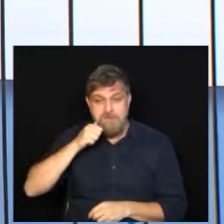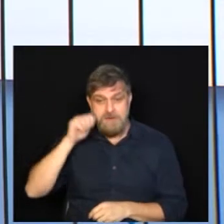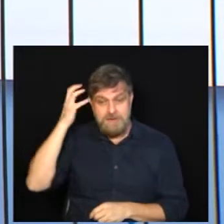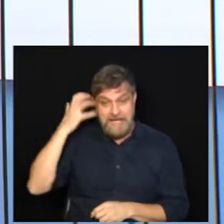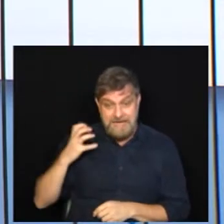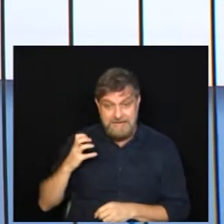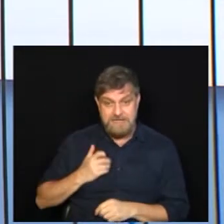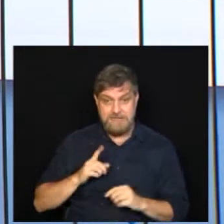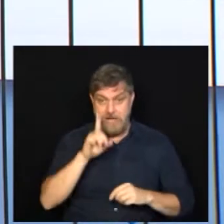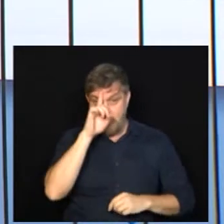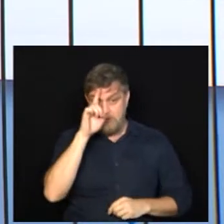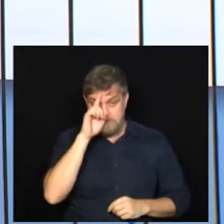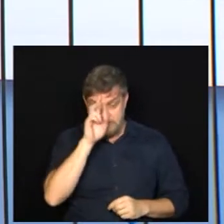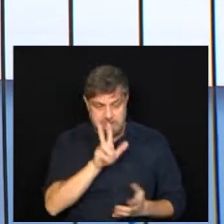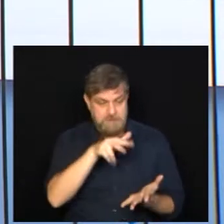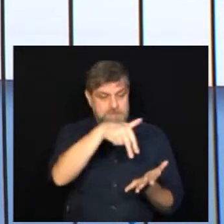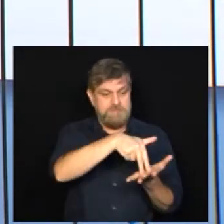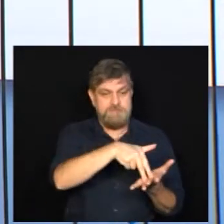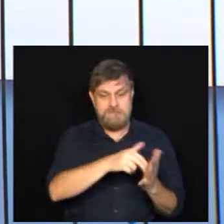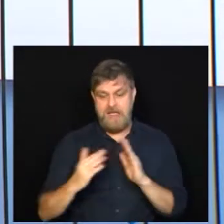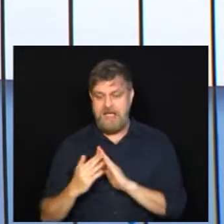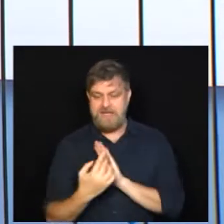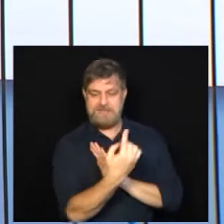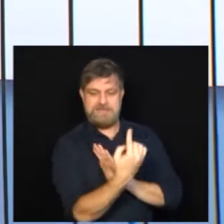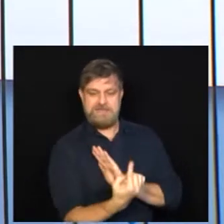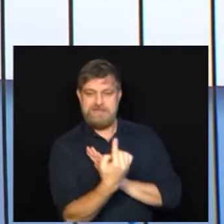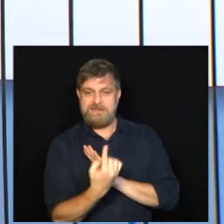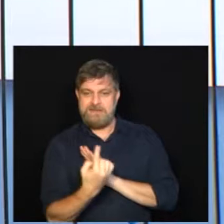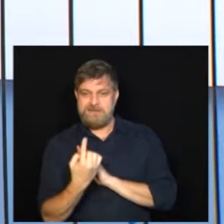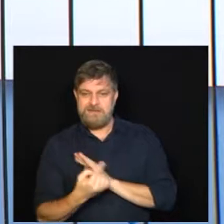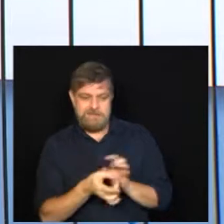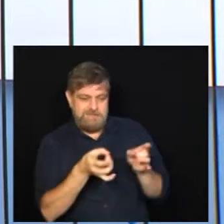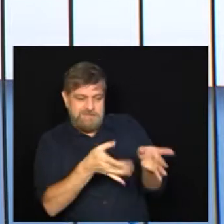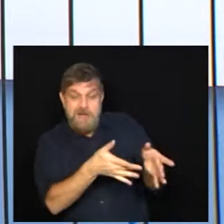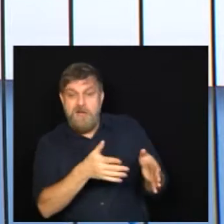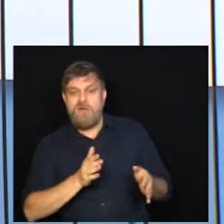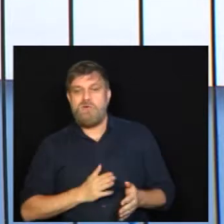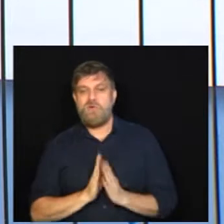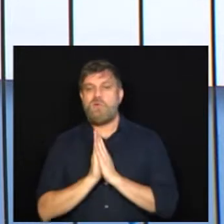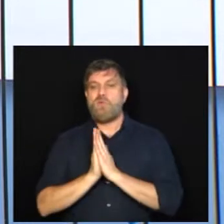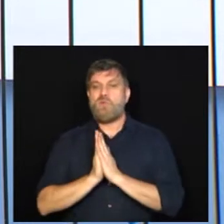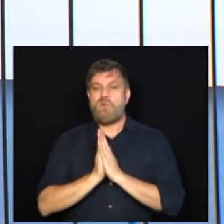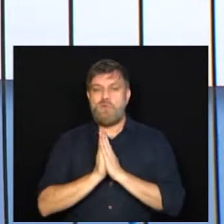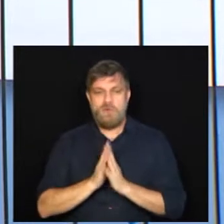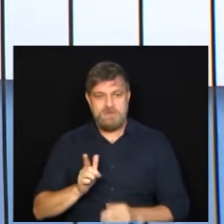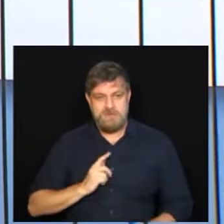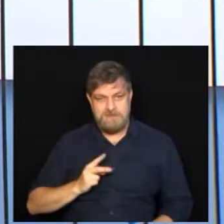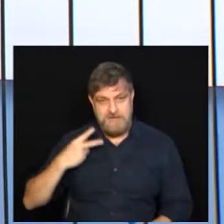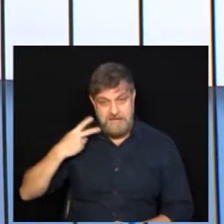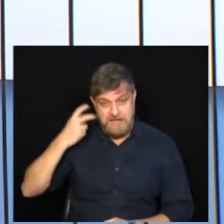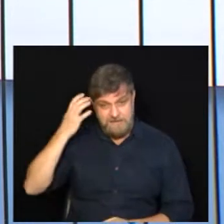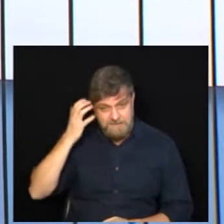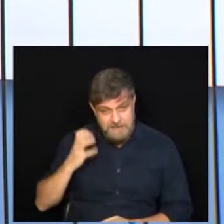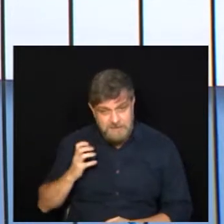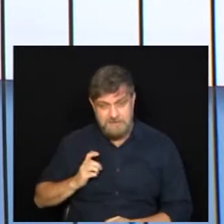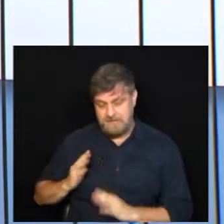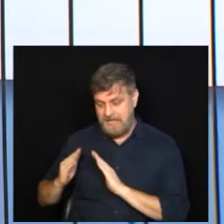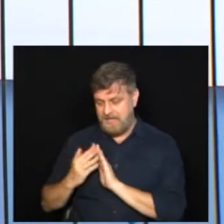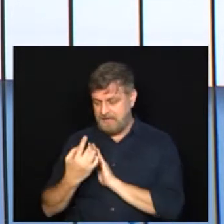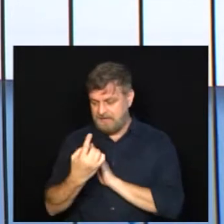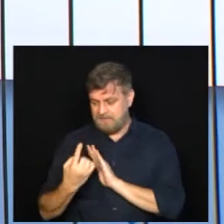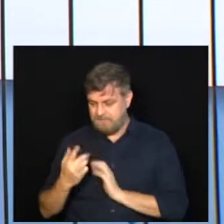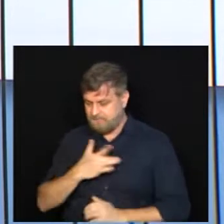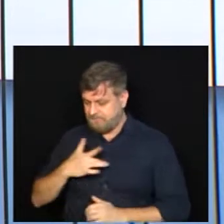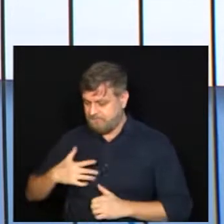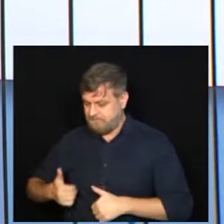Calisto teve alta ontem do hospital onde se encontrava internada. A parlamentar continua a recuperação em casa,